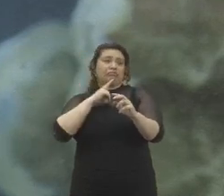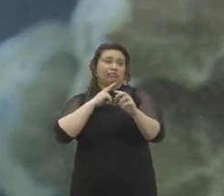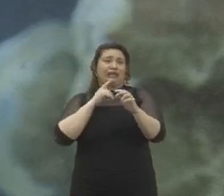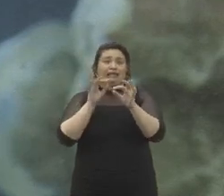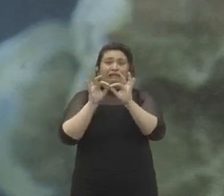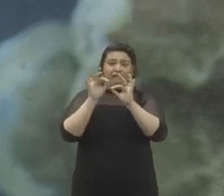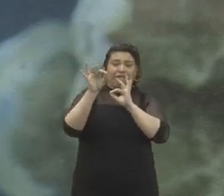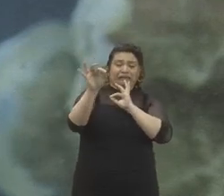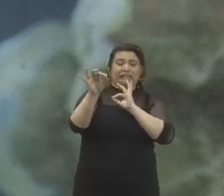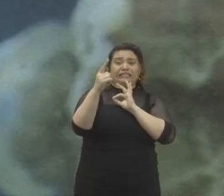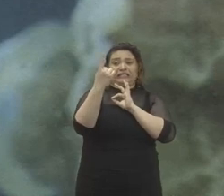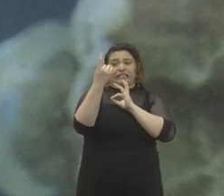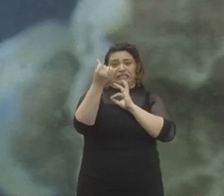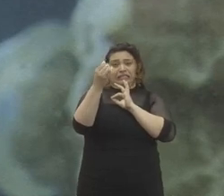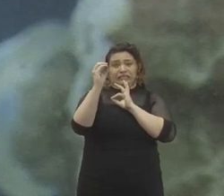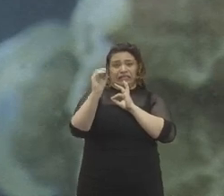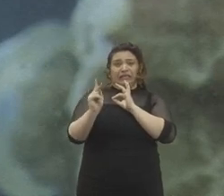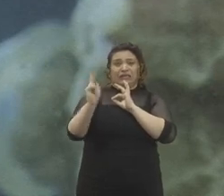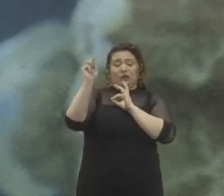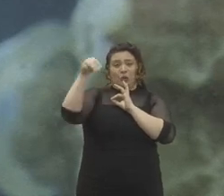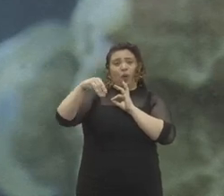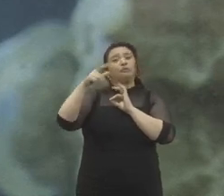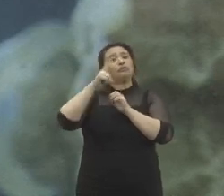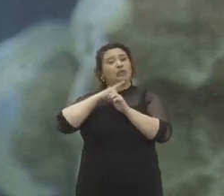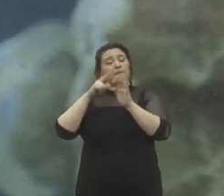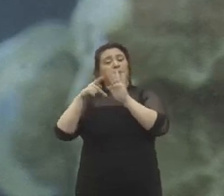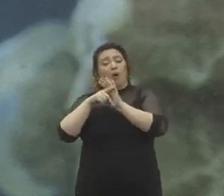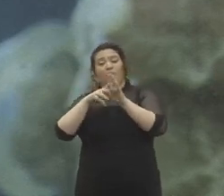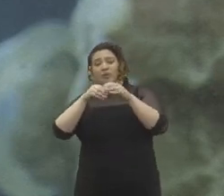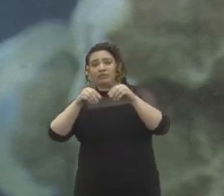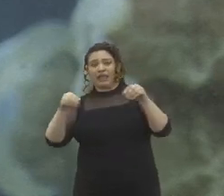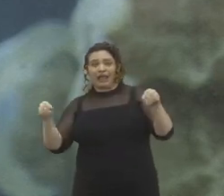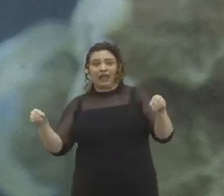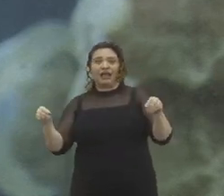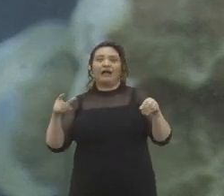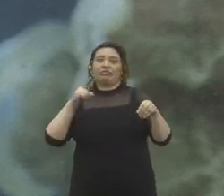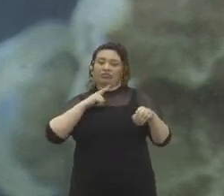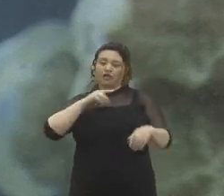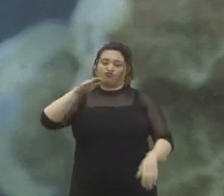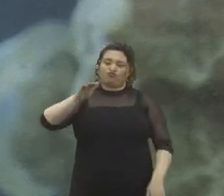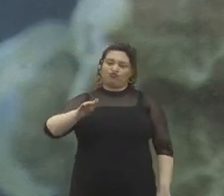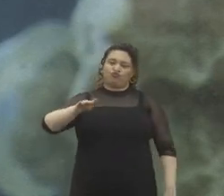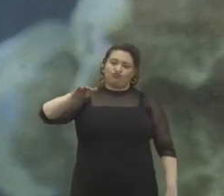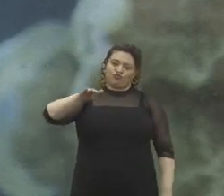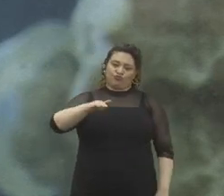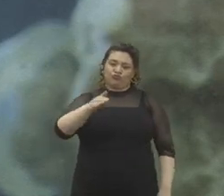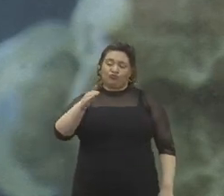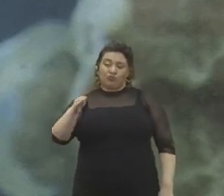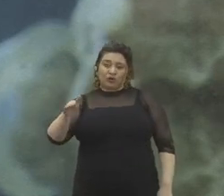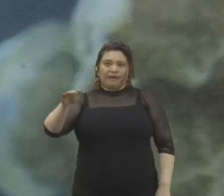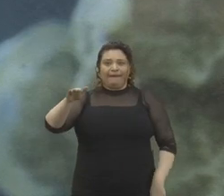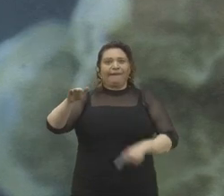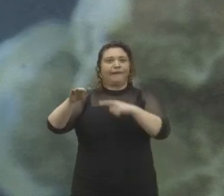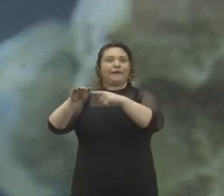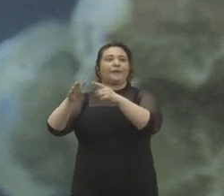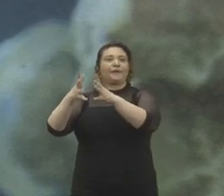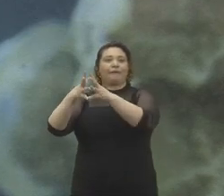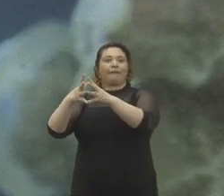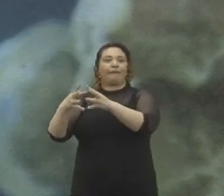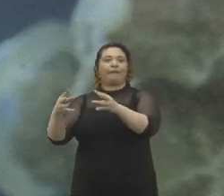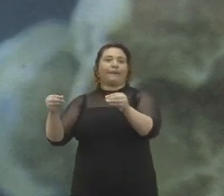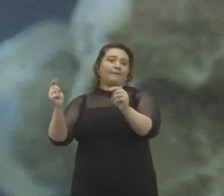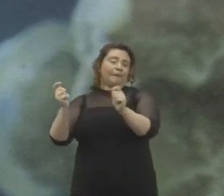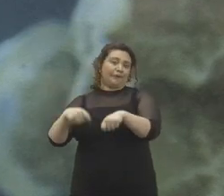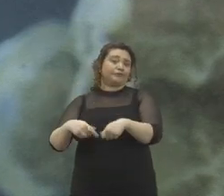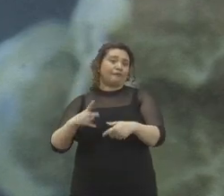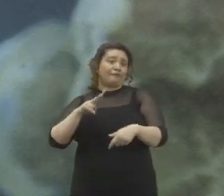km tem mais outro tanto na terra e ela a língua de gelo fica flutuando né E isso está dissolvendo a parte que está